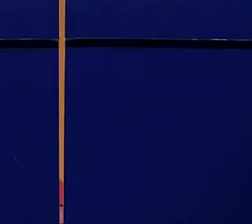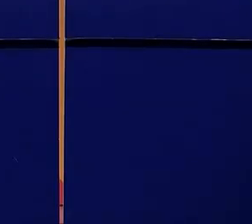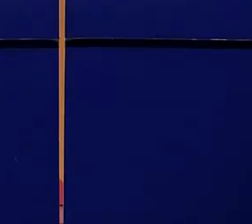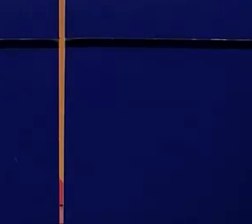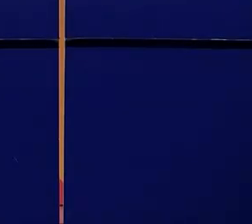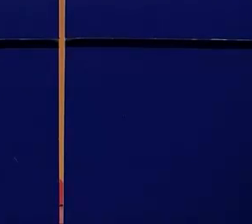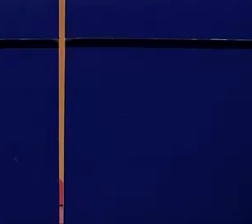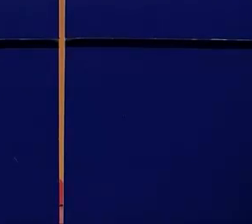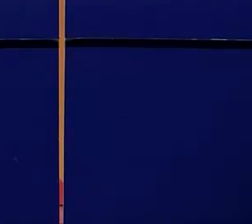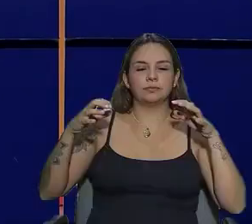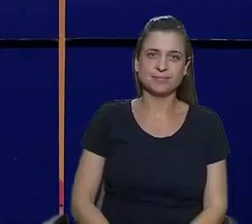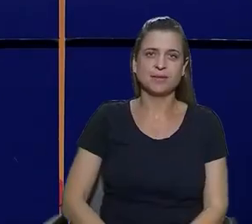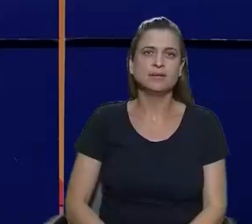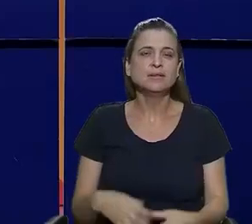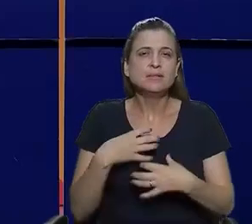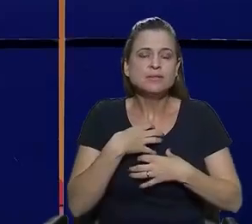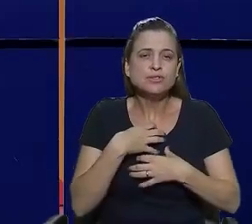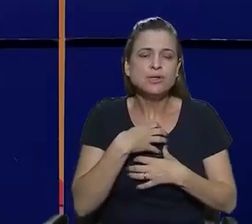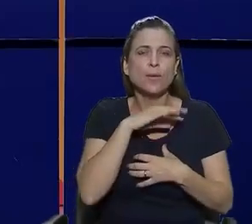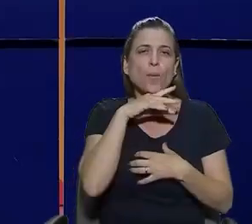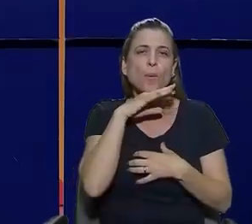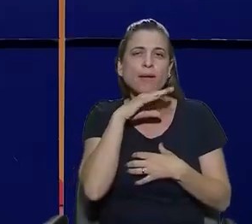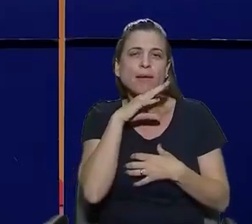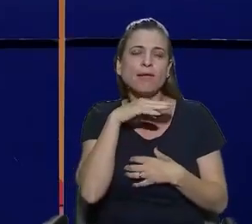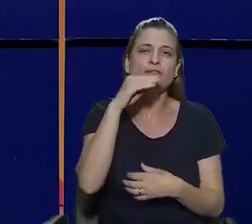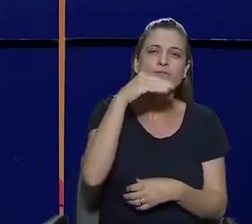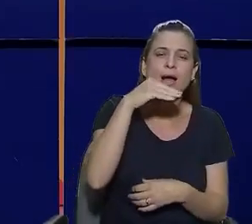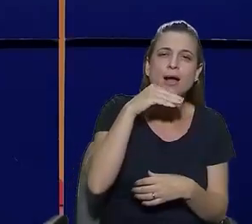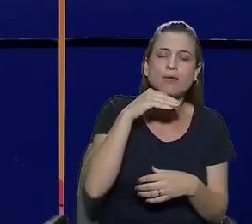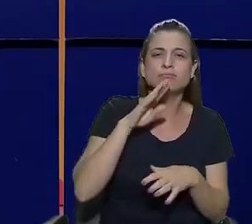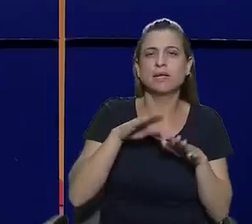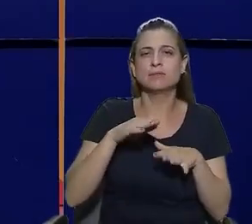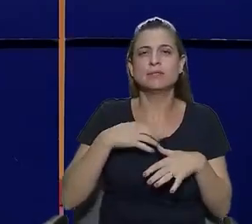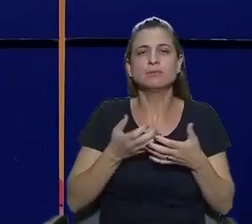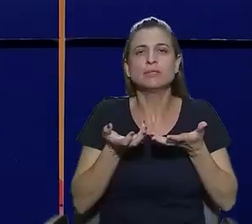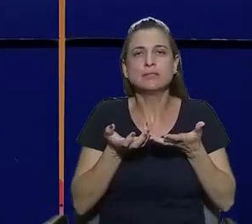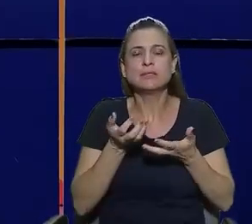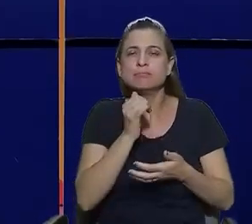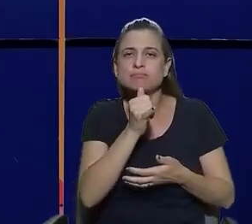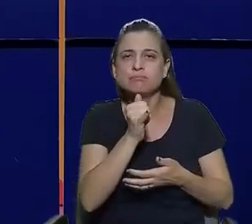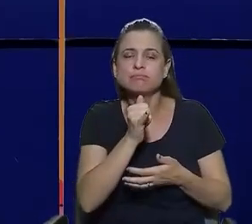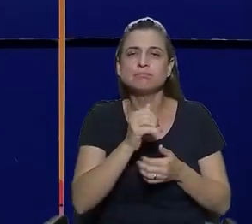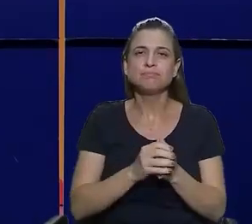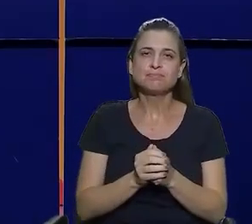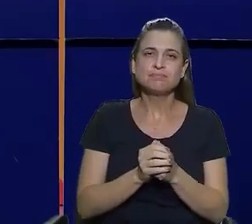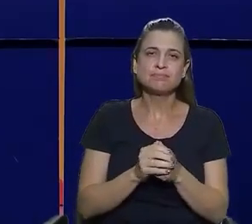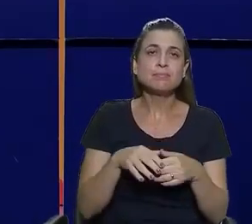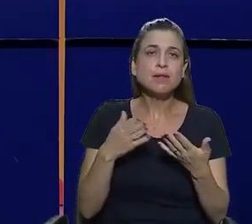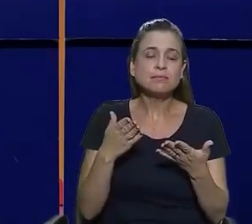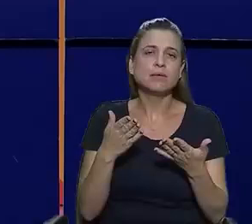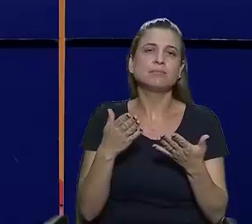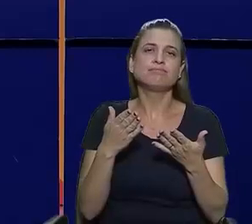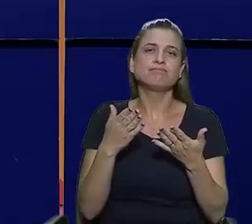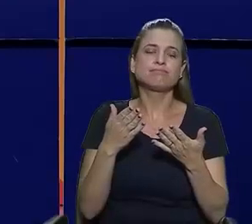deixaria ruim, eu deixaria fraco aquilo que eu queria dizer, aquilo que ainda viria. Então, a paisagem,